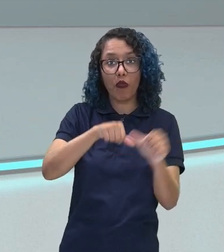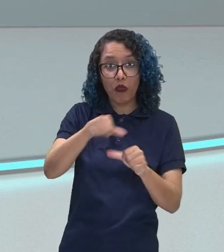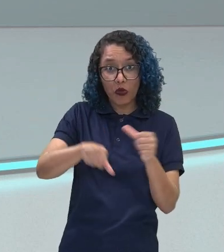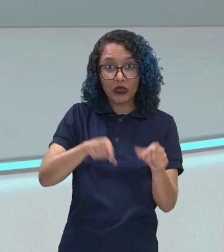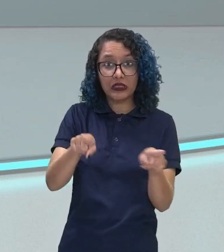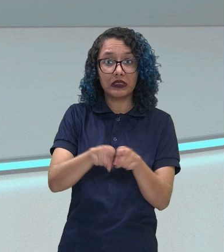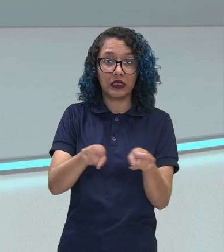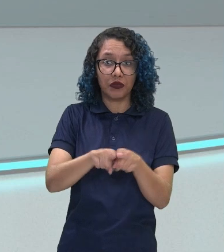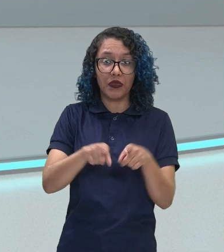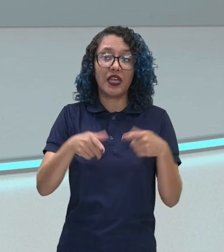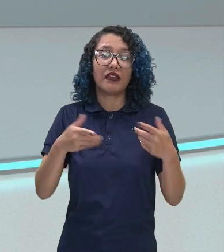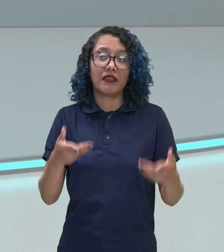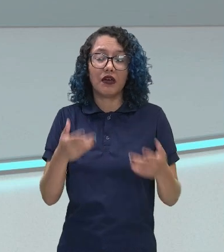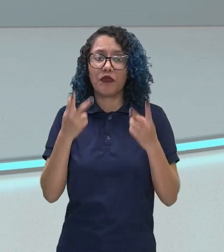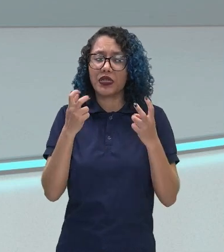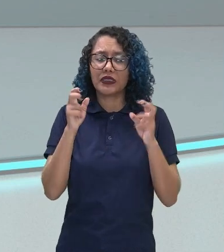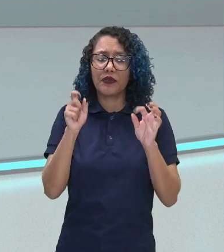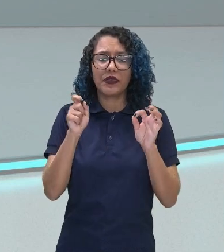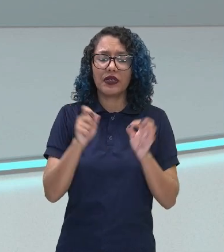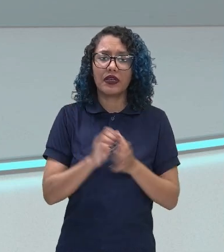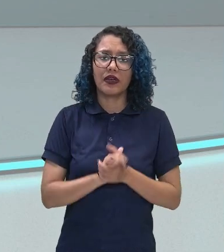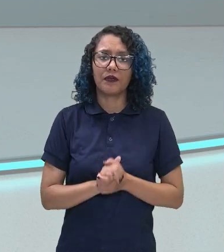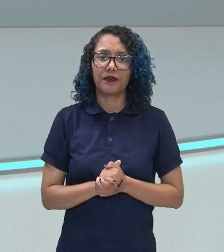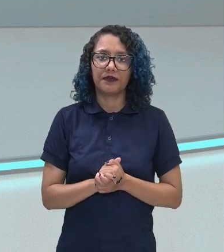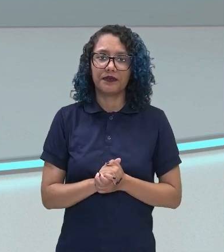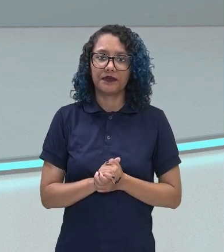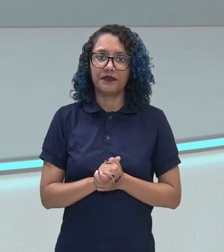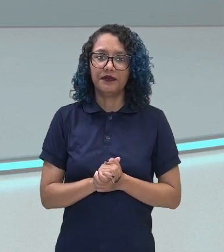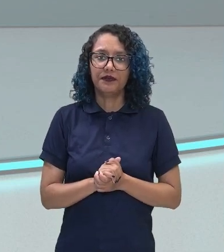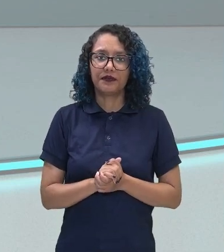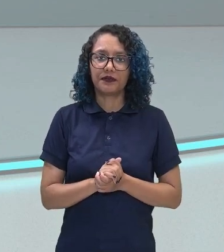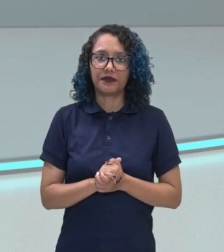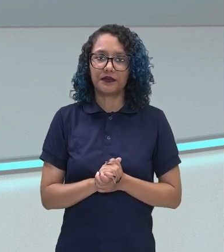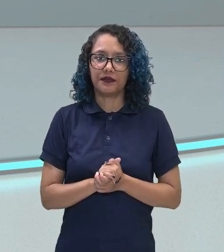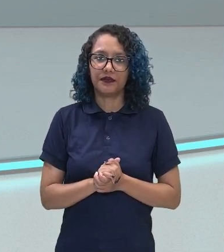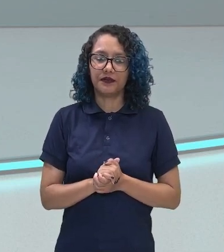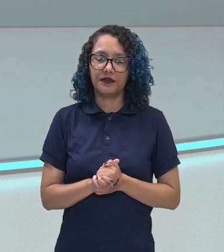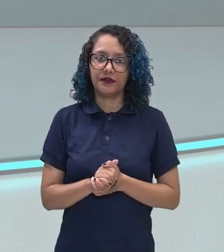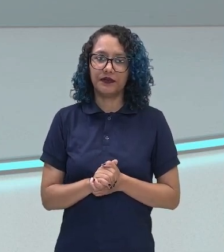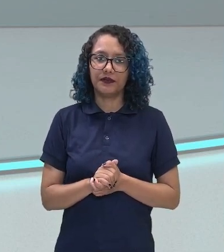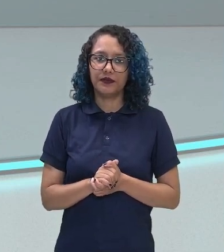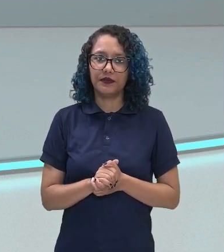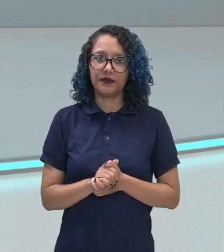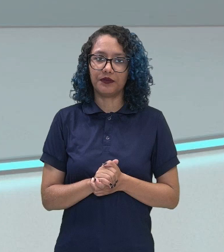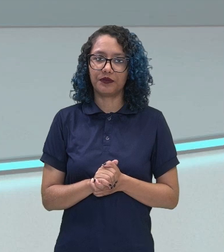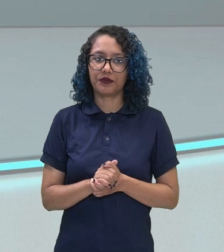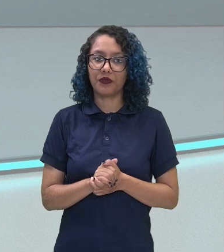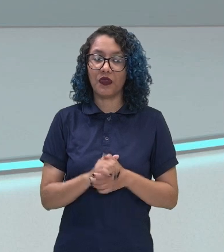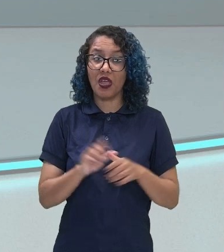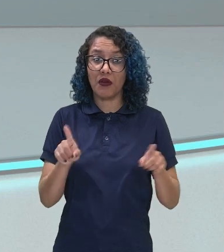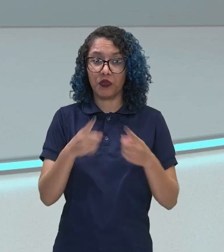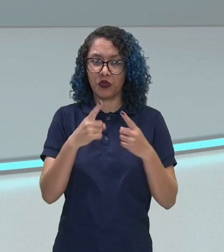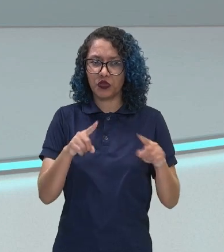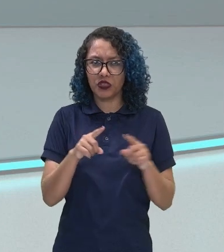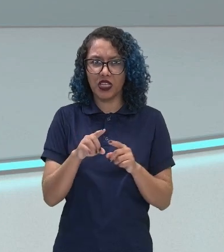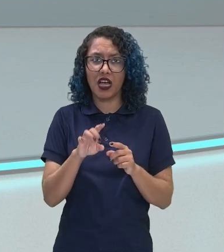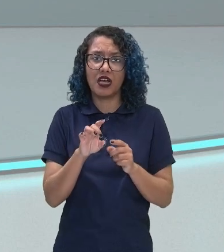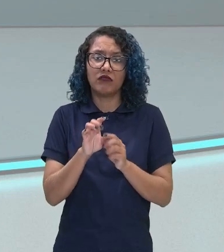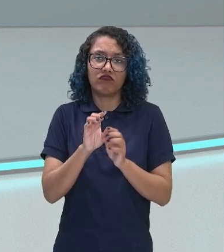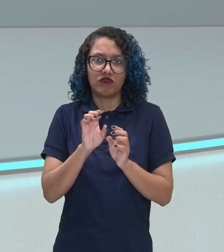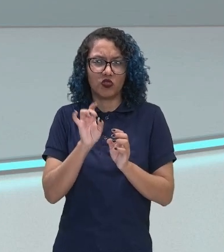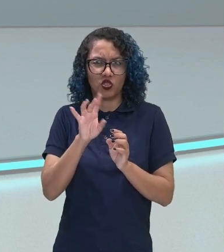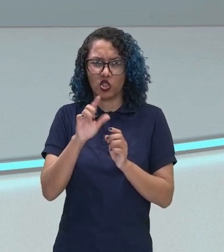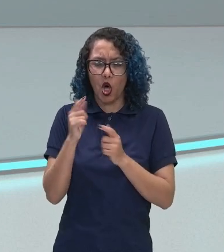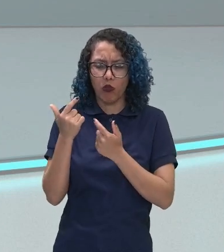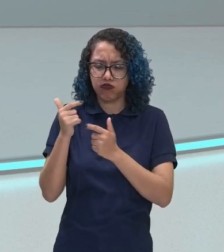então aqui a gente vai perceber que ela pode nos levar a compreender que a música ela vai para além desses conceitos tradicionais.